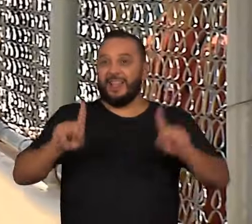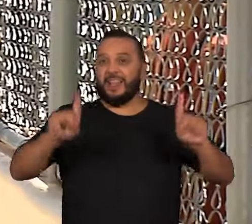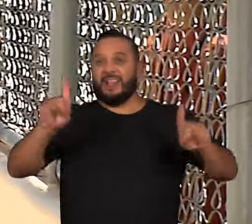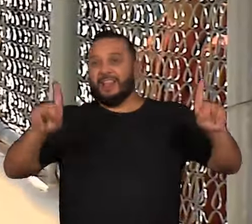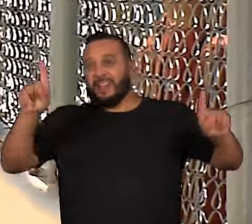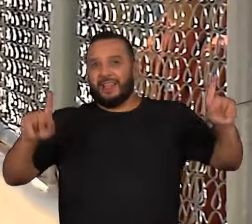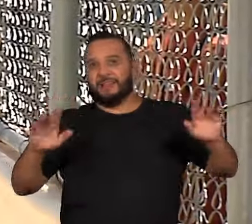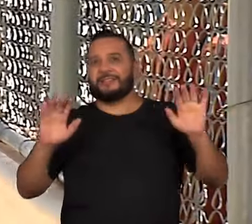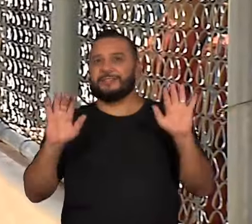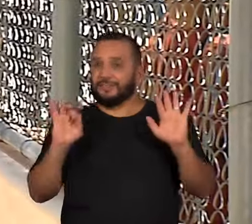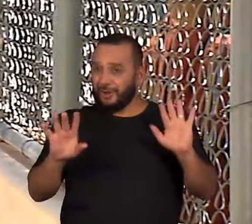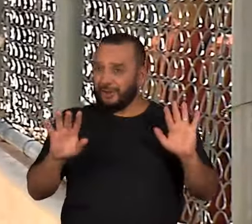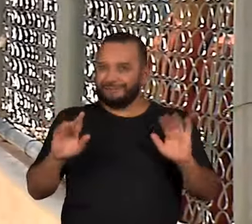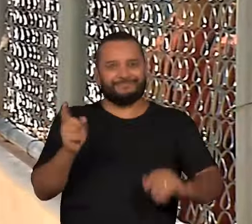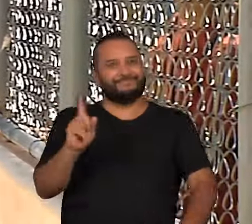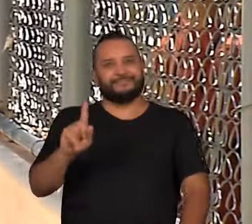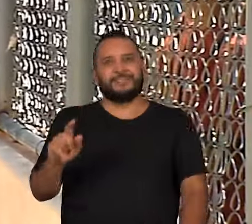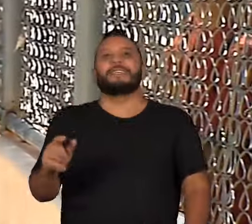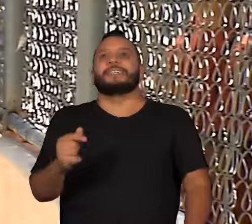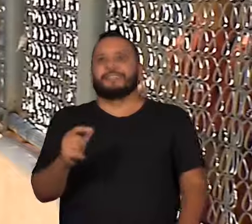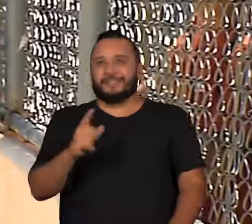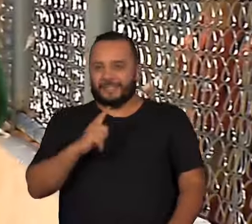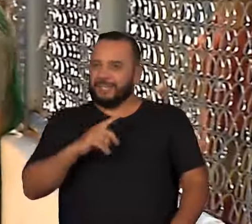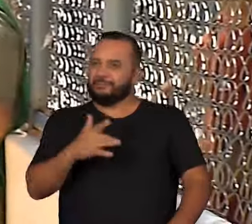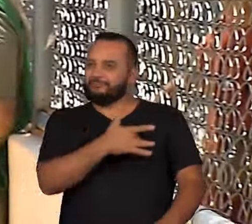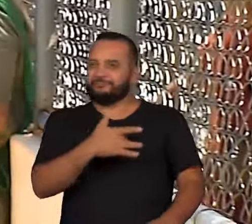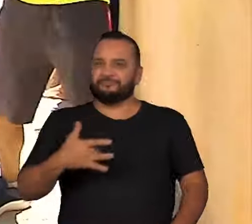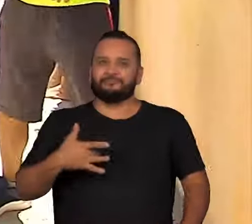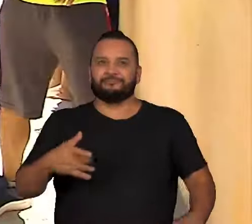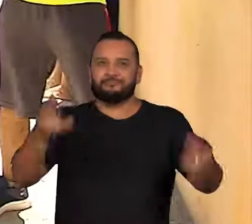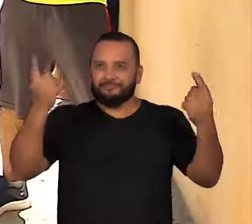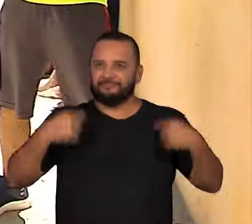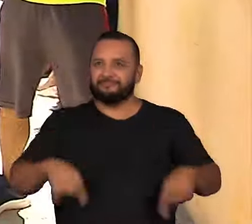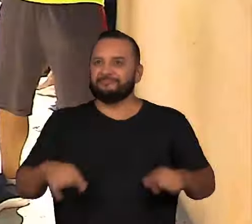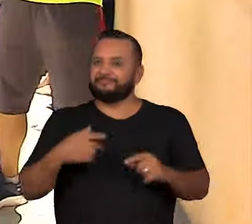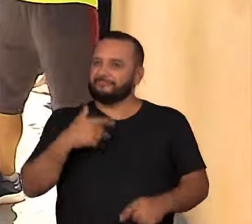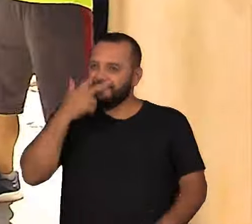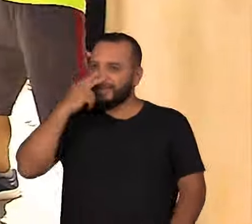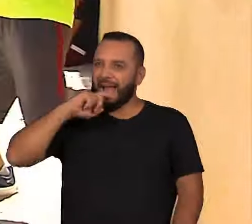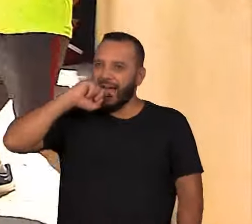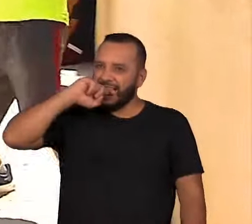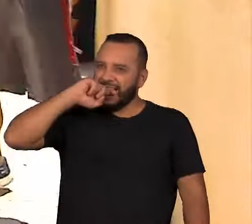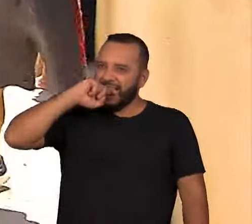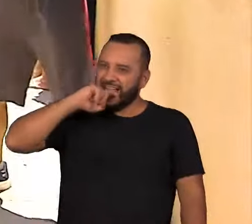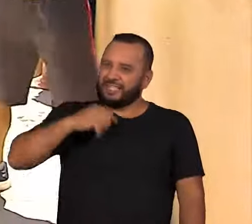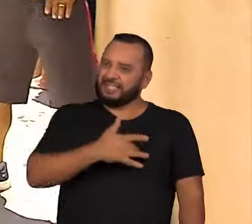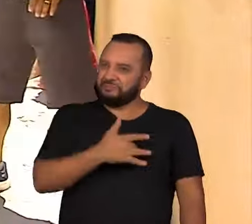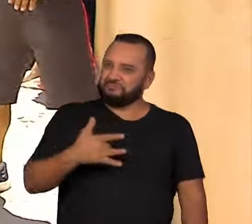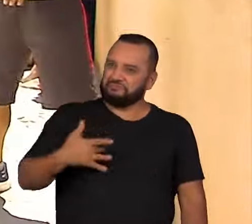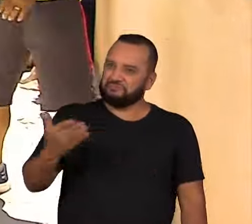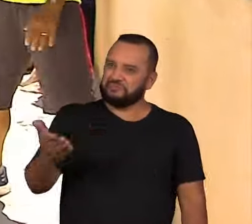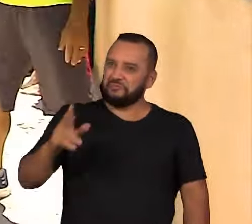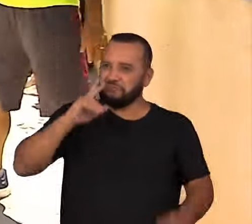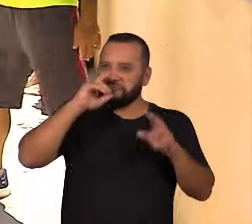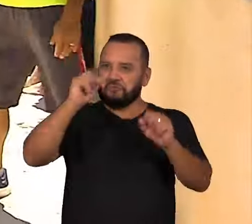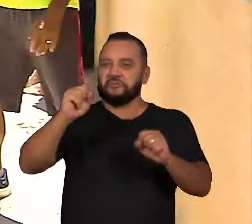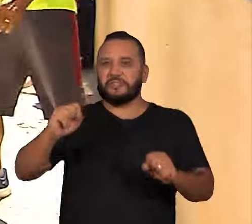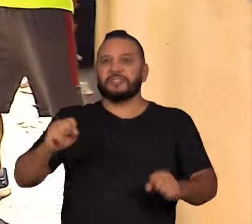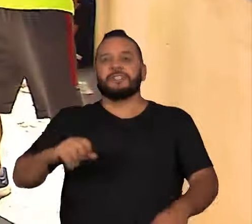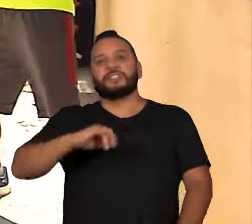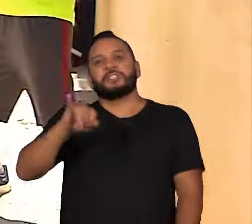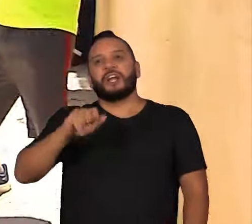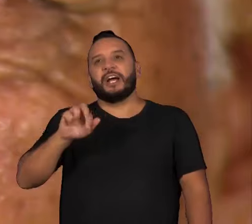aqui. A vitalidade dos jogadores é algo de dar inveja. E um exemplo dessa força vem do seu